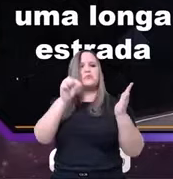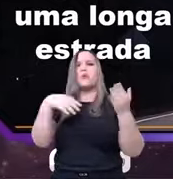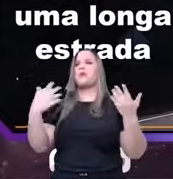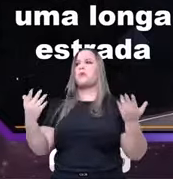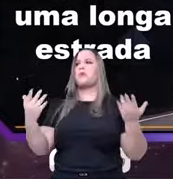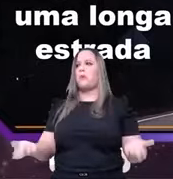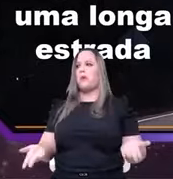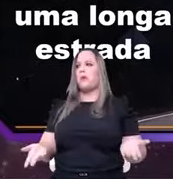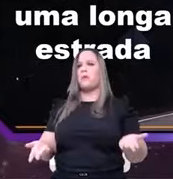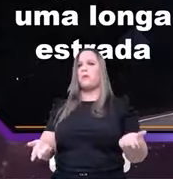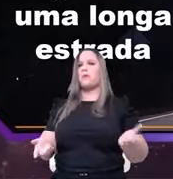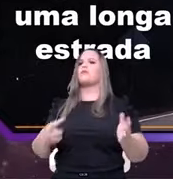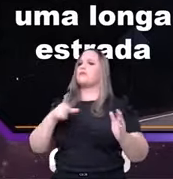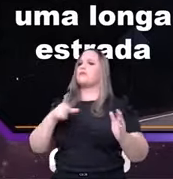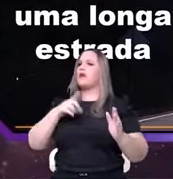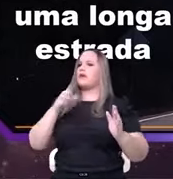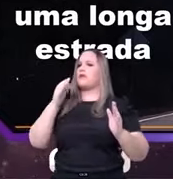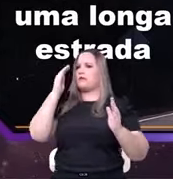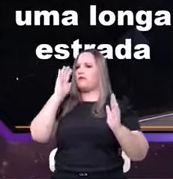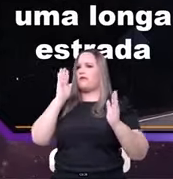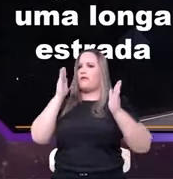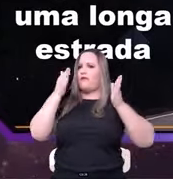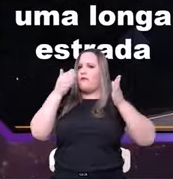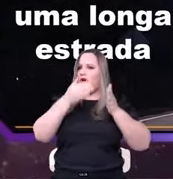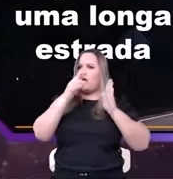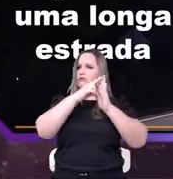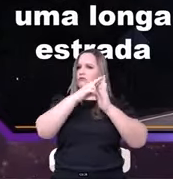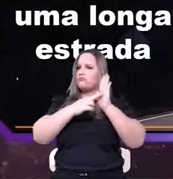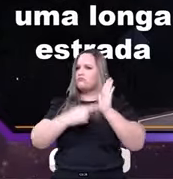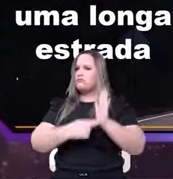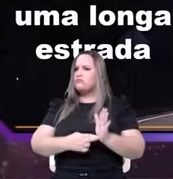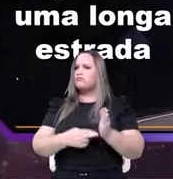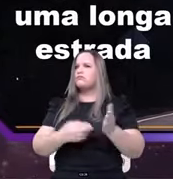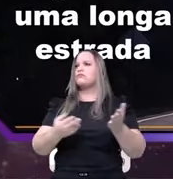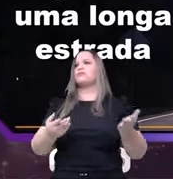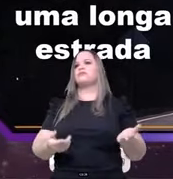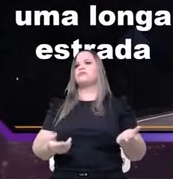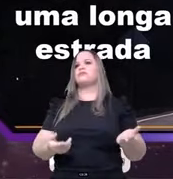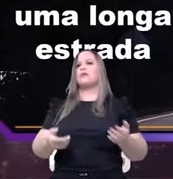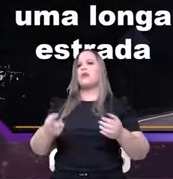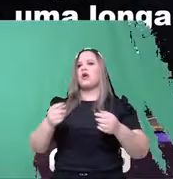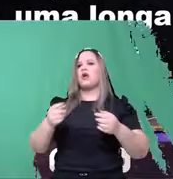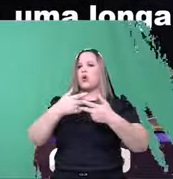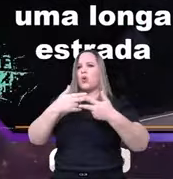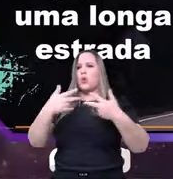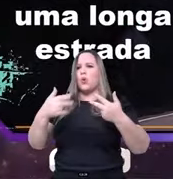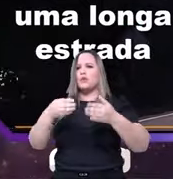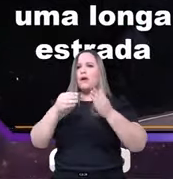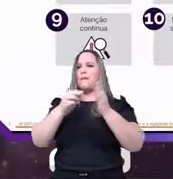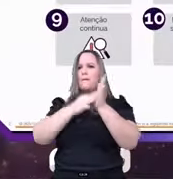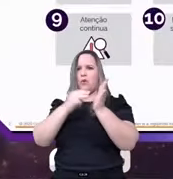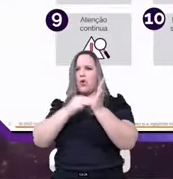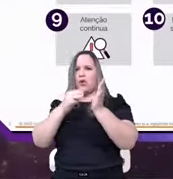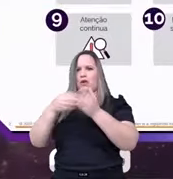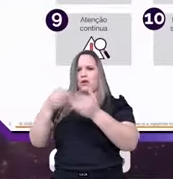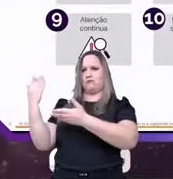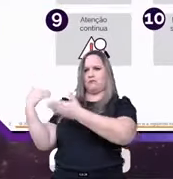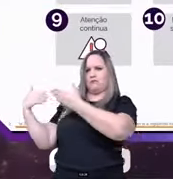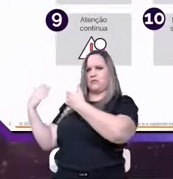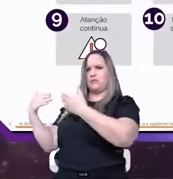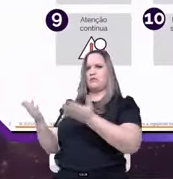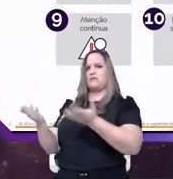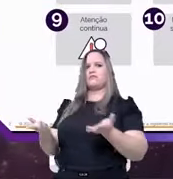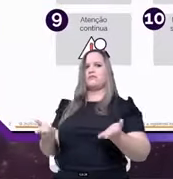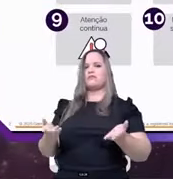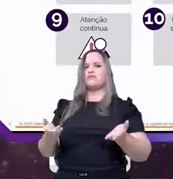muito focados numa definição de contradizer um modelo que existia anteriormente. Qual era o modelo? O modelo era